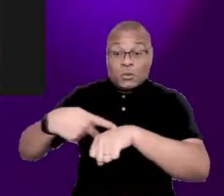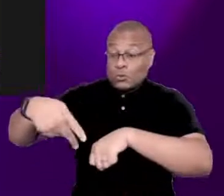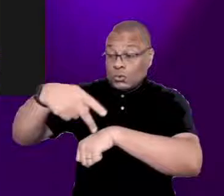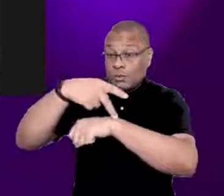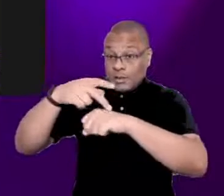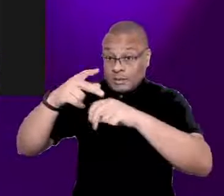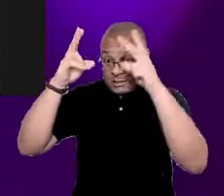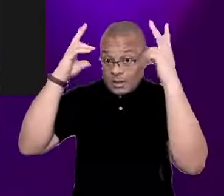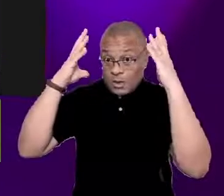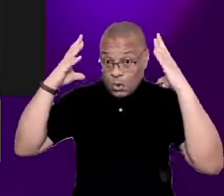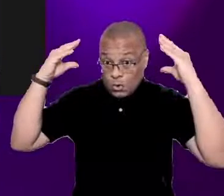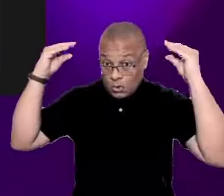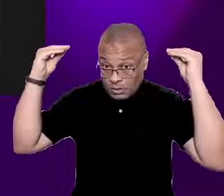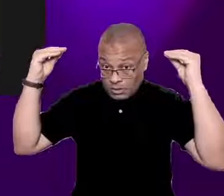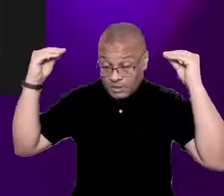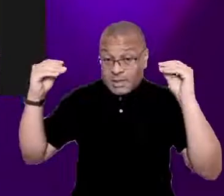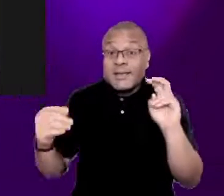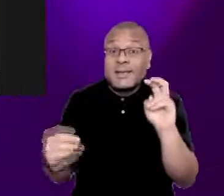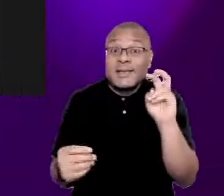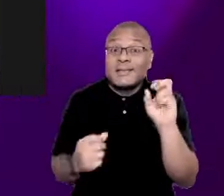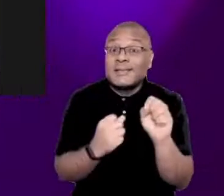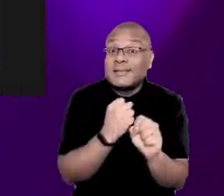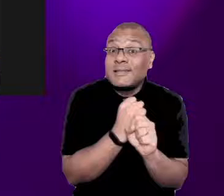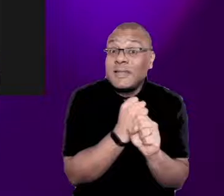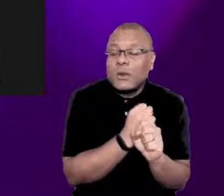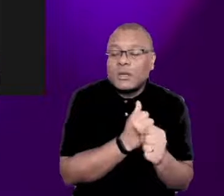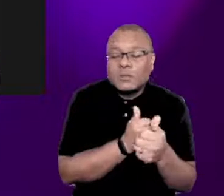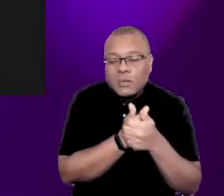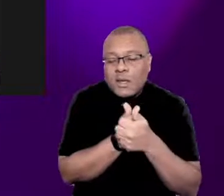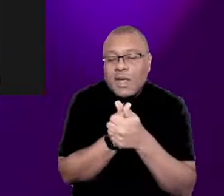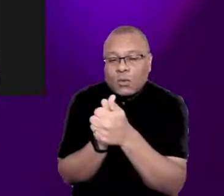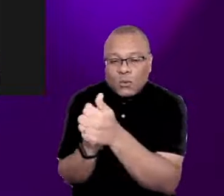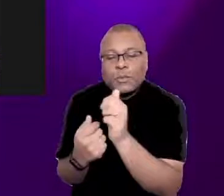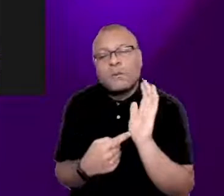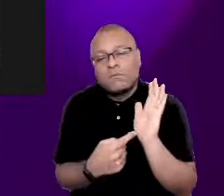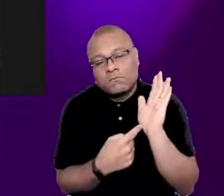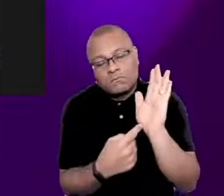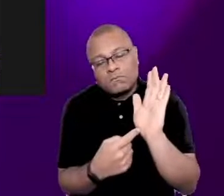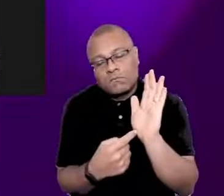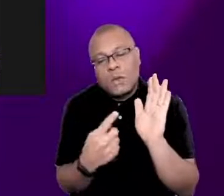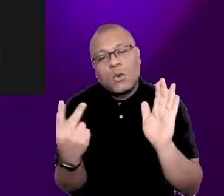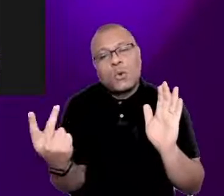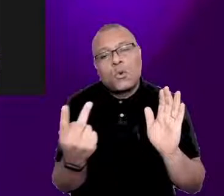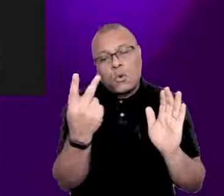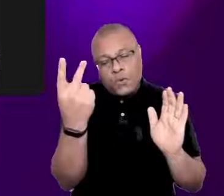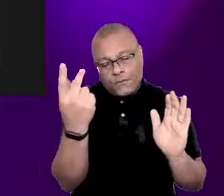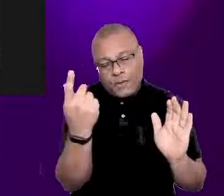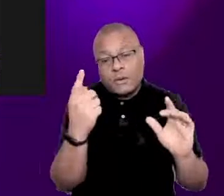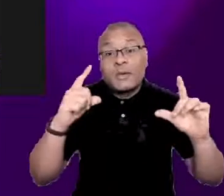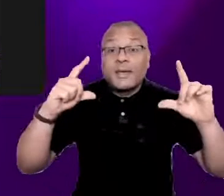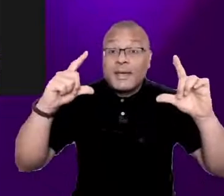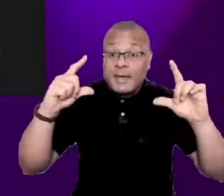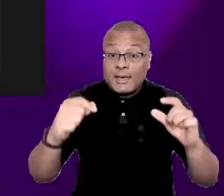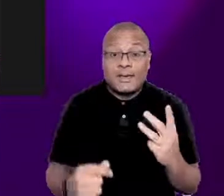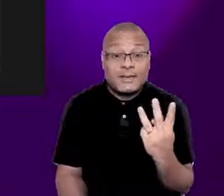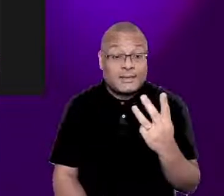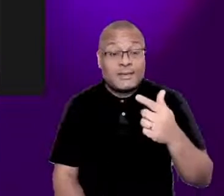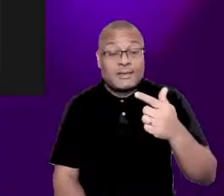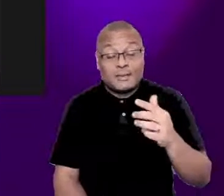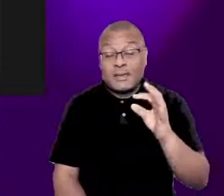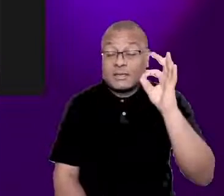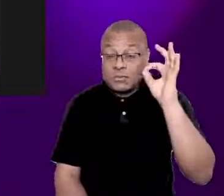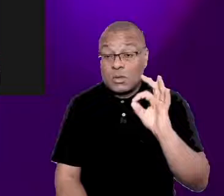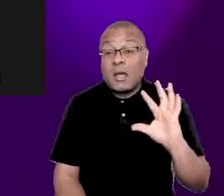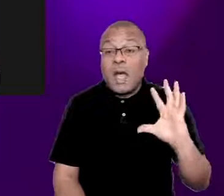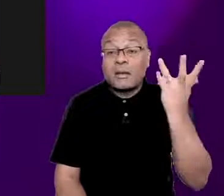forma sistemática por 5 anos esses desfechos, demonstra de fato a geração de valor. Redução de 37% na incidência